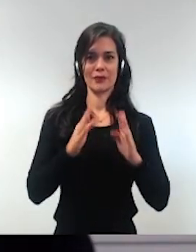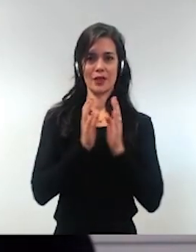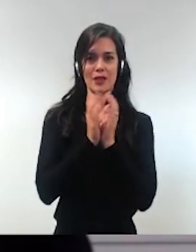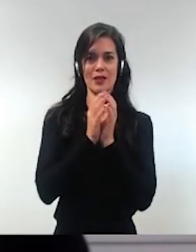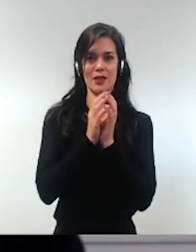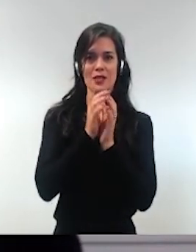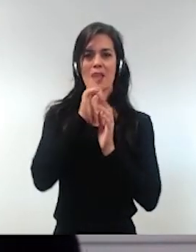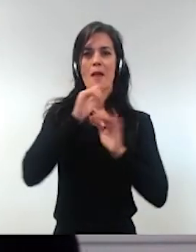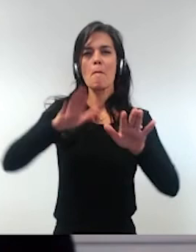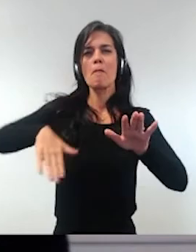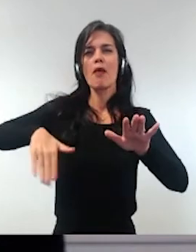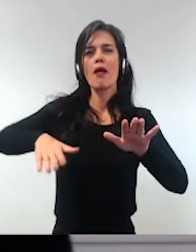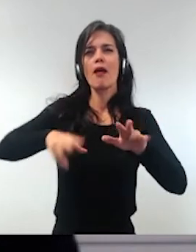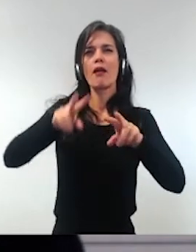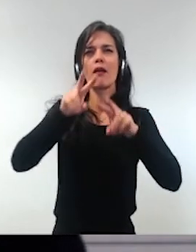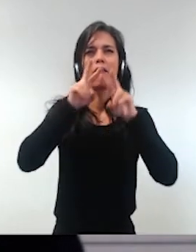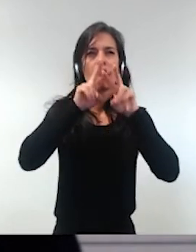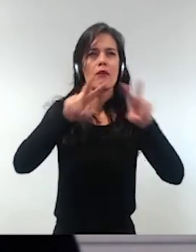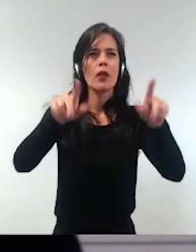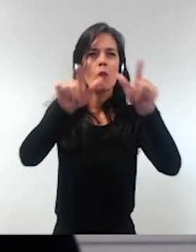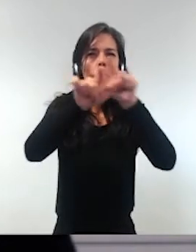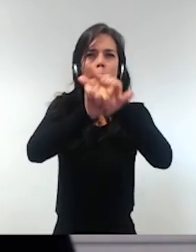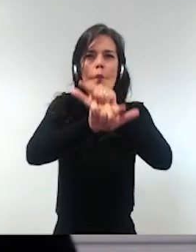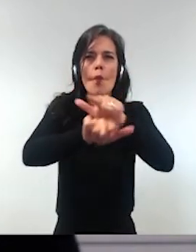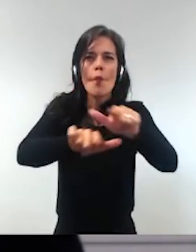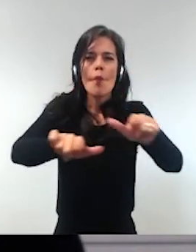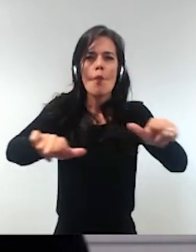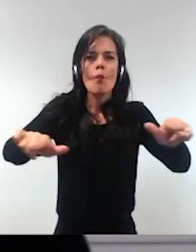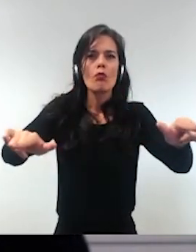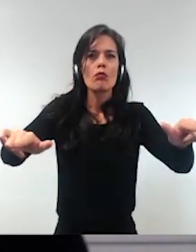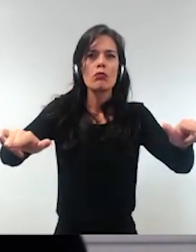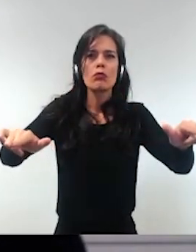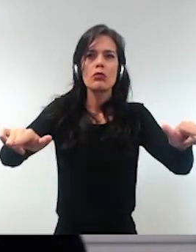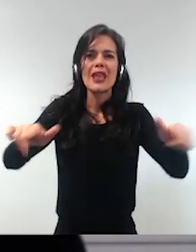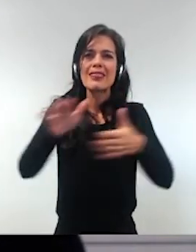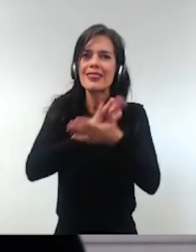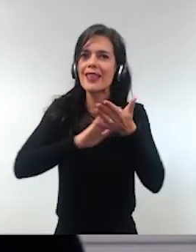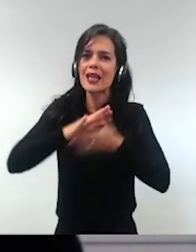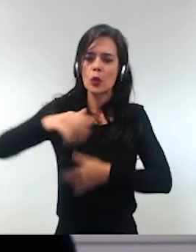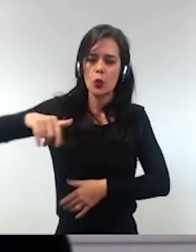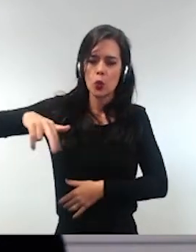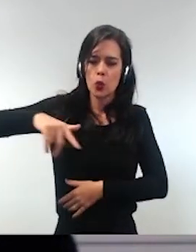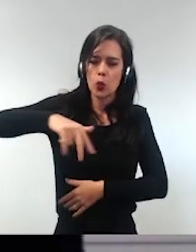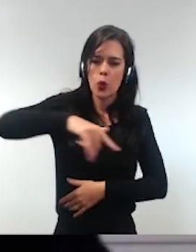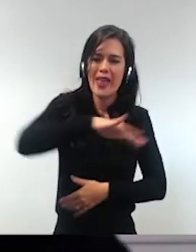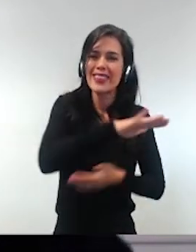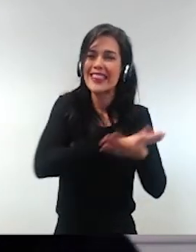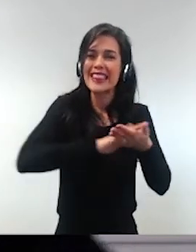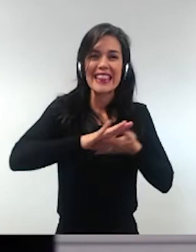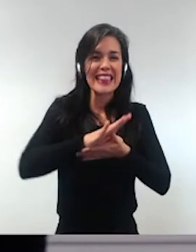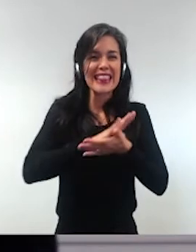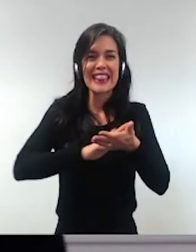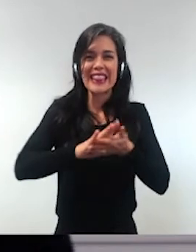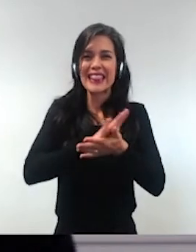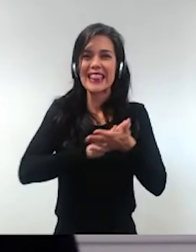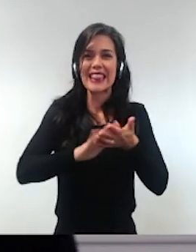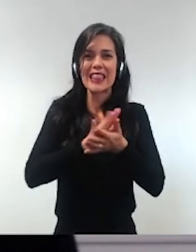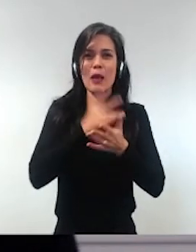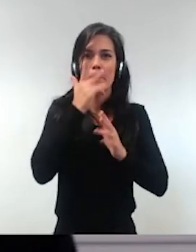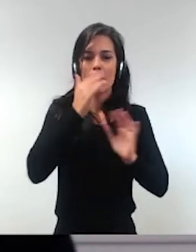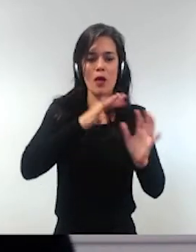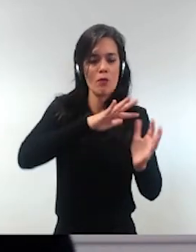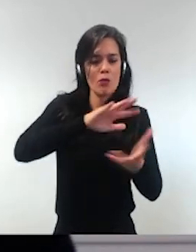praia, e a gente via aquela praia fechada, ninguém podia nem caminhar na praia, nem nada. Então, de uma hora para outra, o mundo